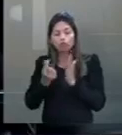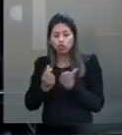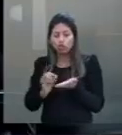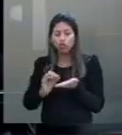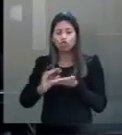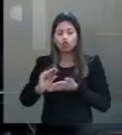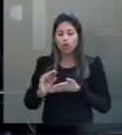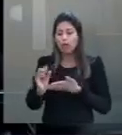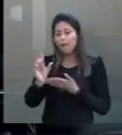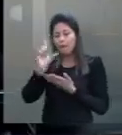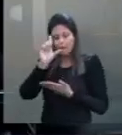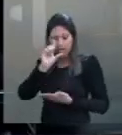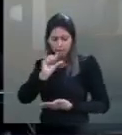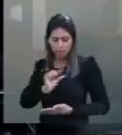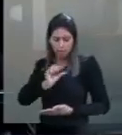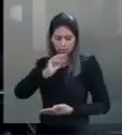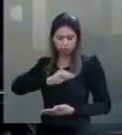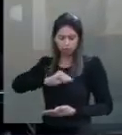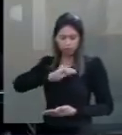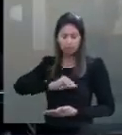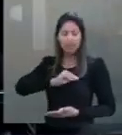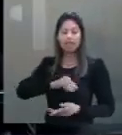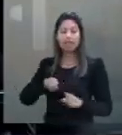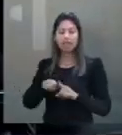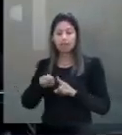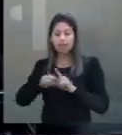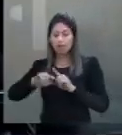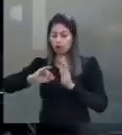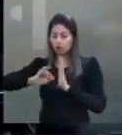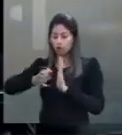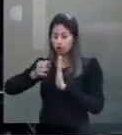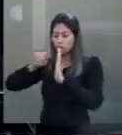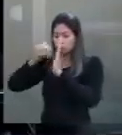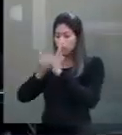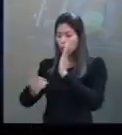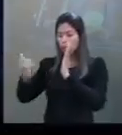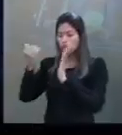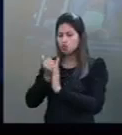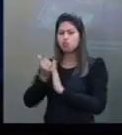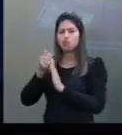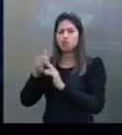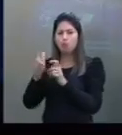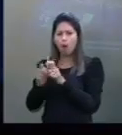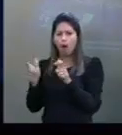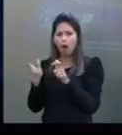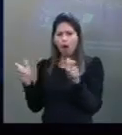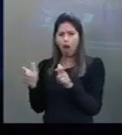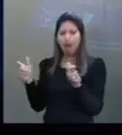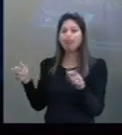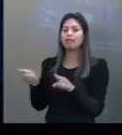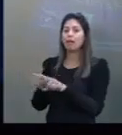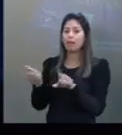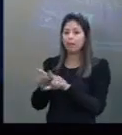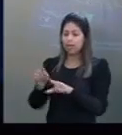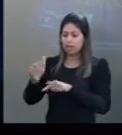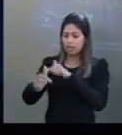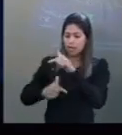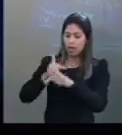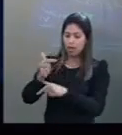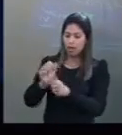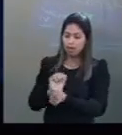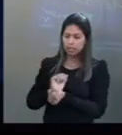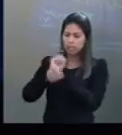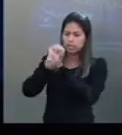menos dinheiro no bolso, inflação, aumento do custo de vida, uberização, trabalho escravo, acidentes